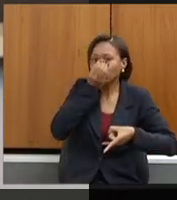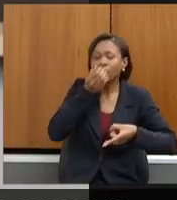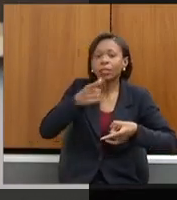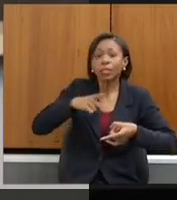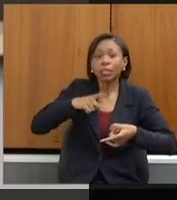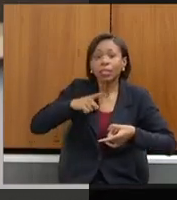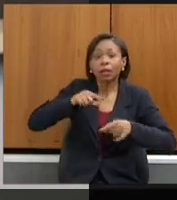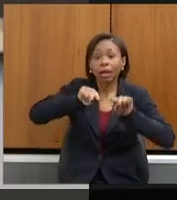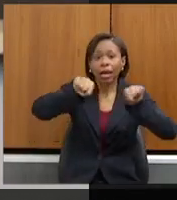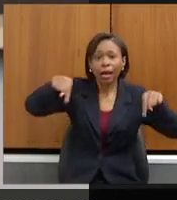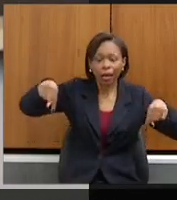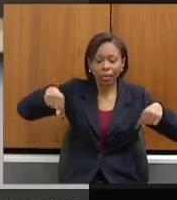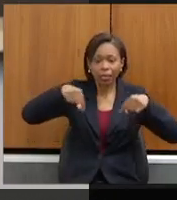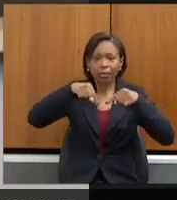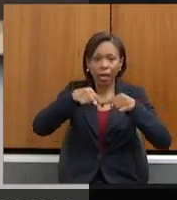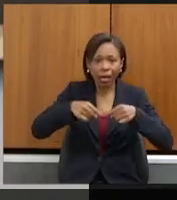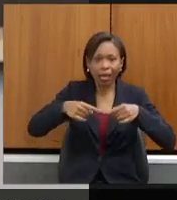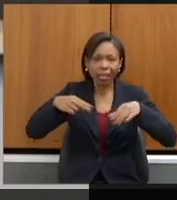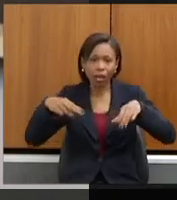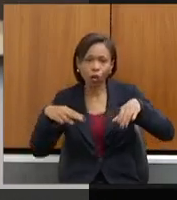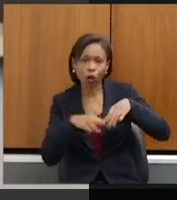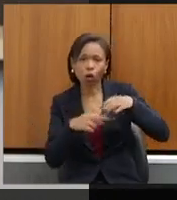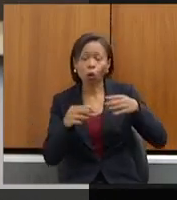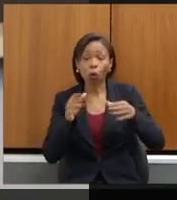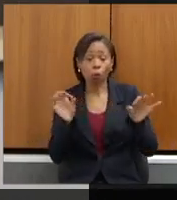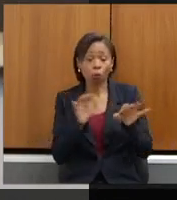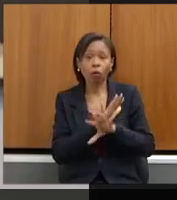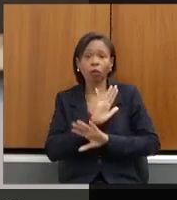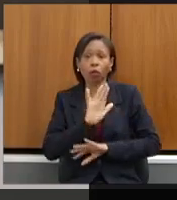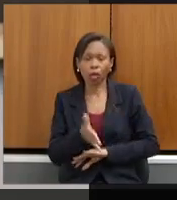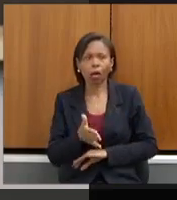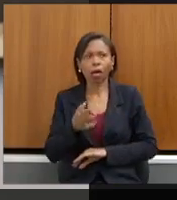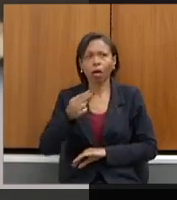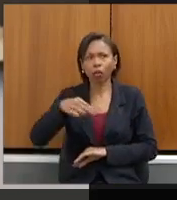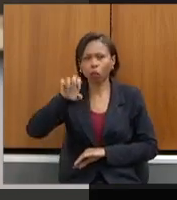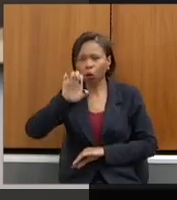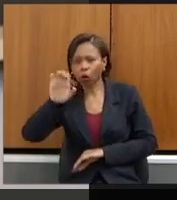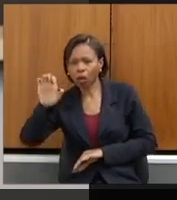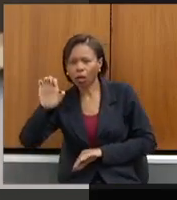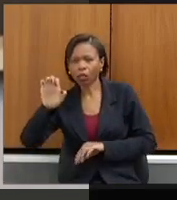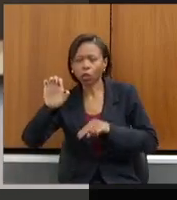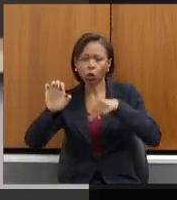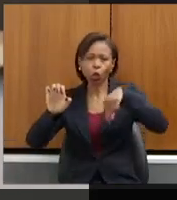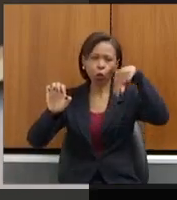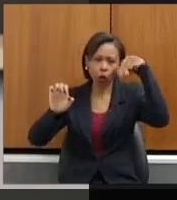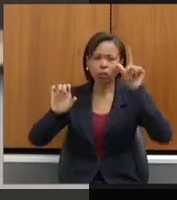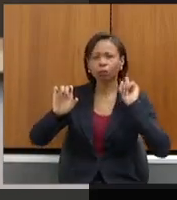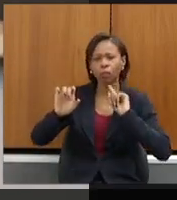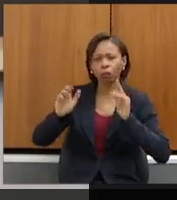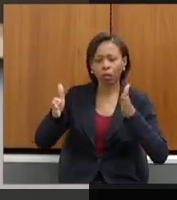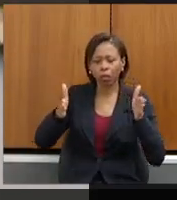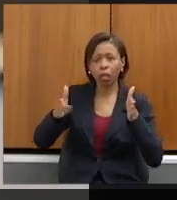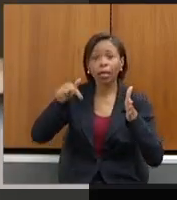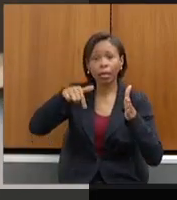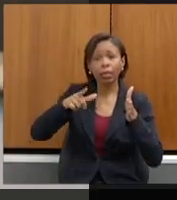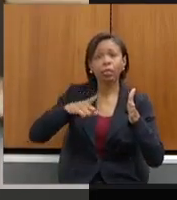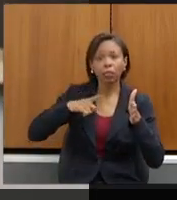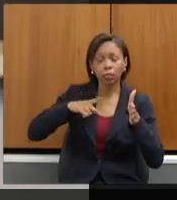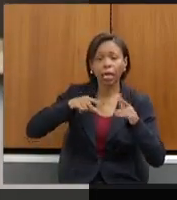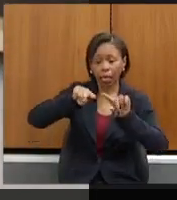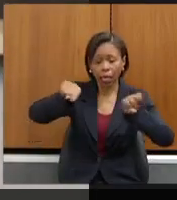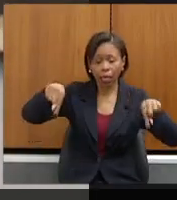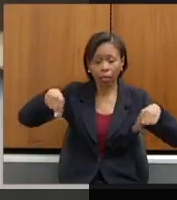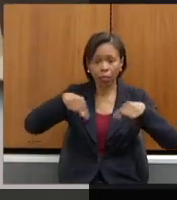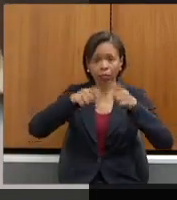tomógrafo pronta quer dizer que entra o noroeste o norte de Minas tem eh salas prontas para receber um tomógrafo